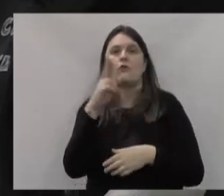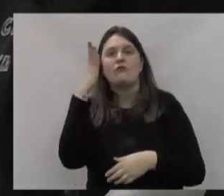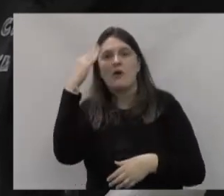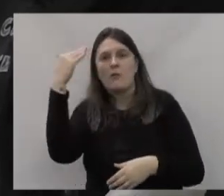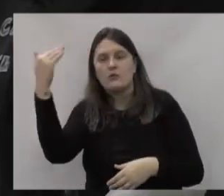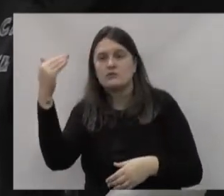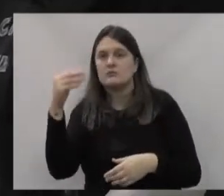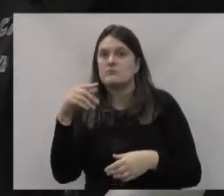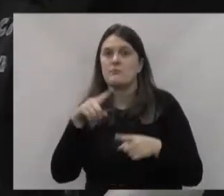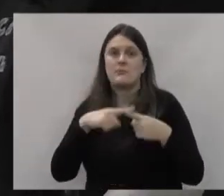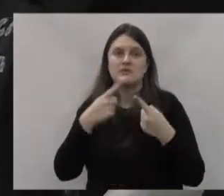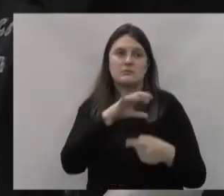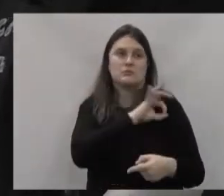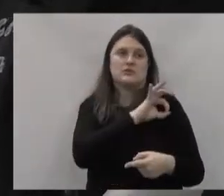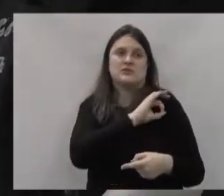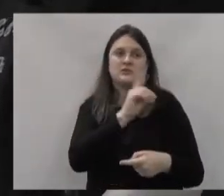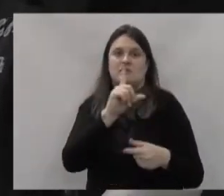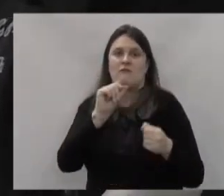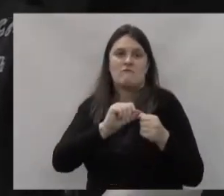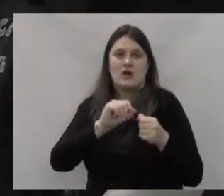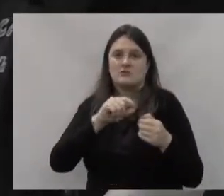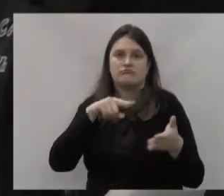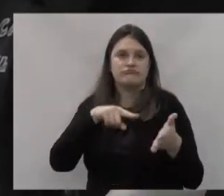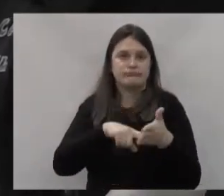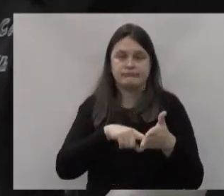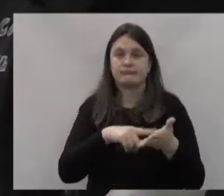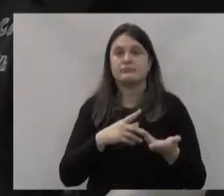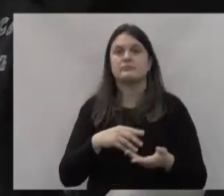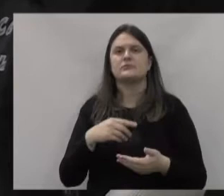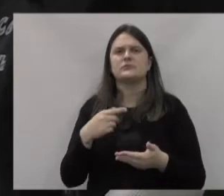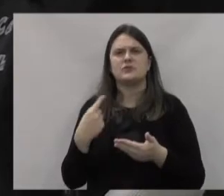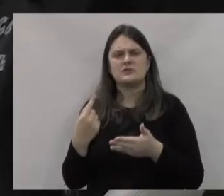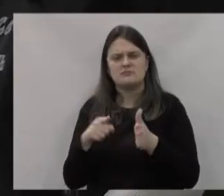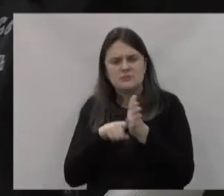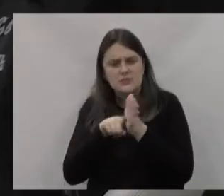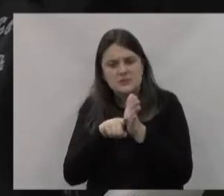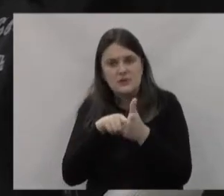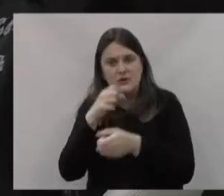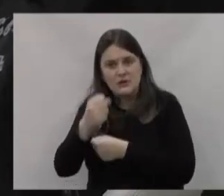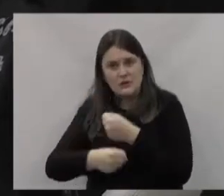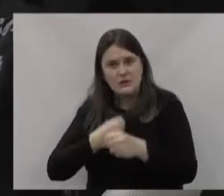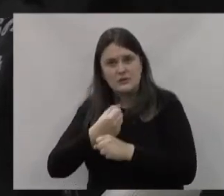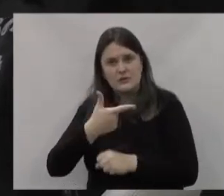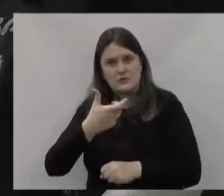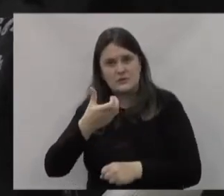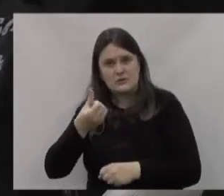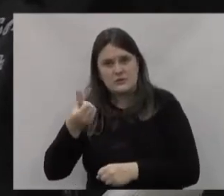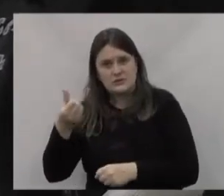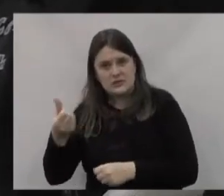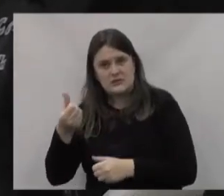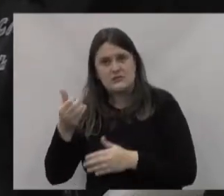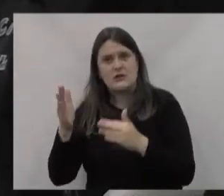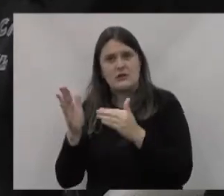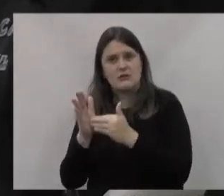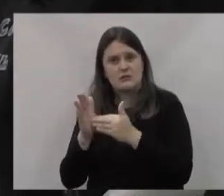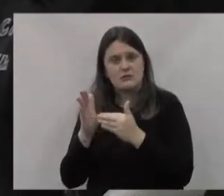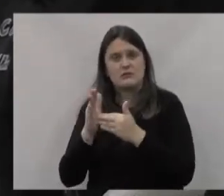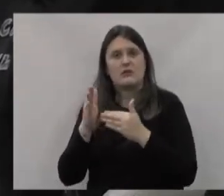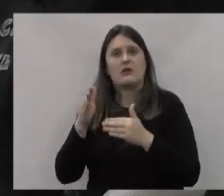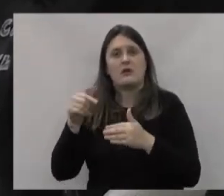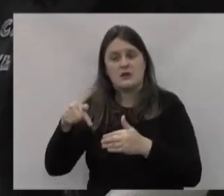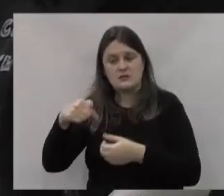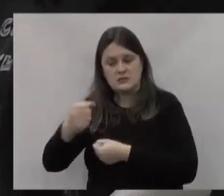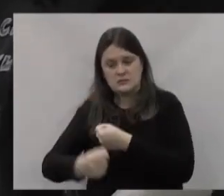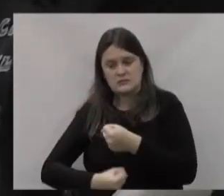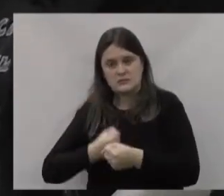famoso. Nos últimos anos, né, a gente pediu os dados desde 2006 até o primeiro semestre